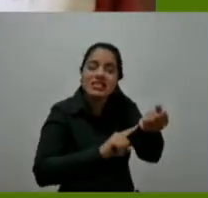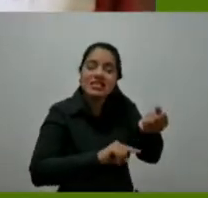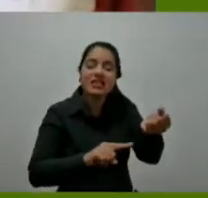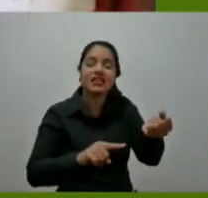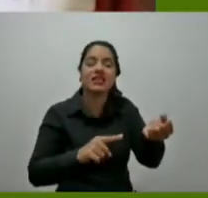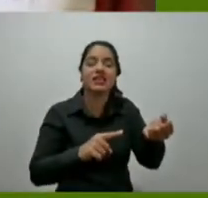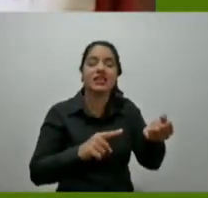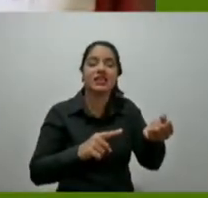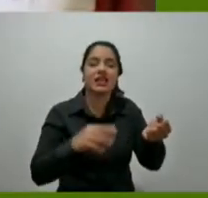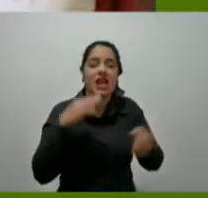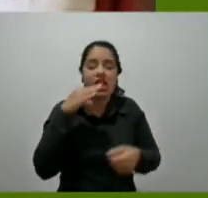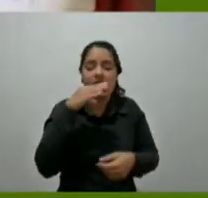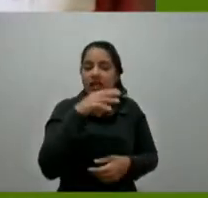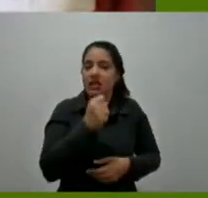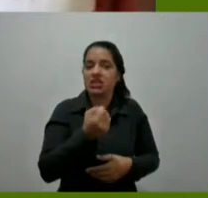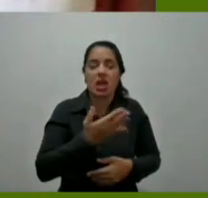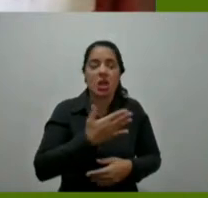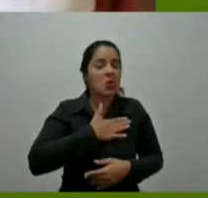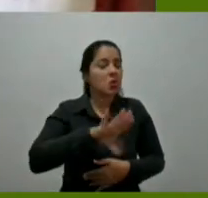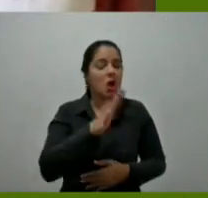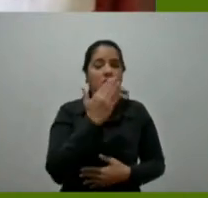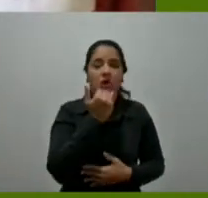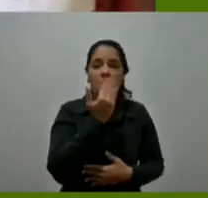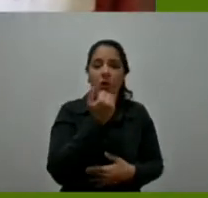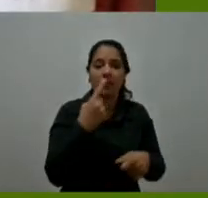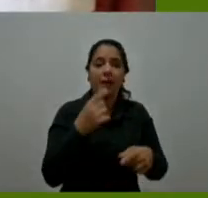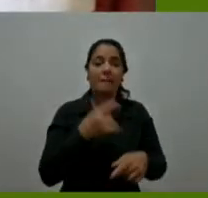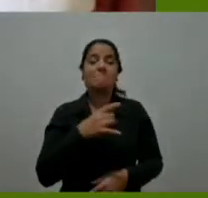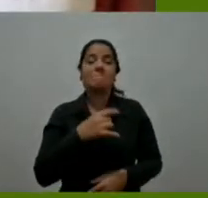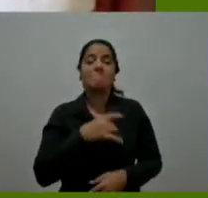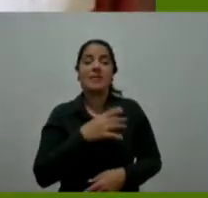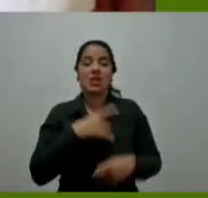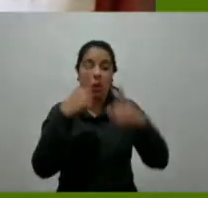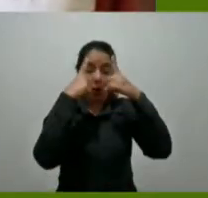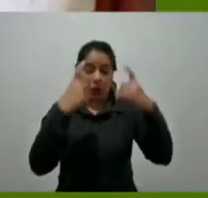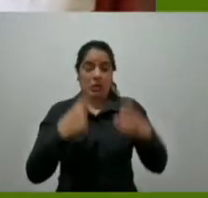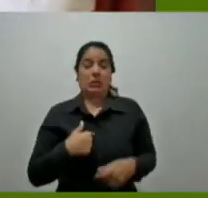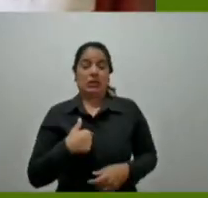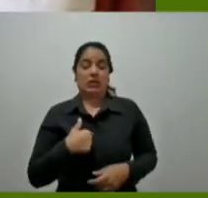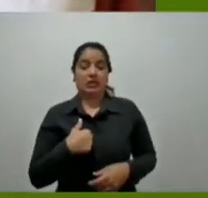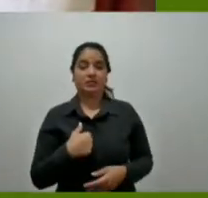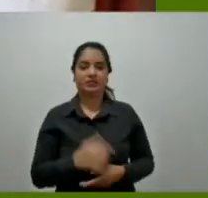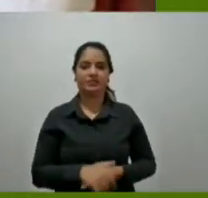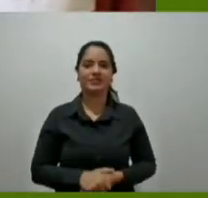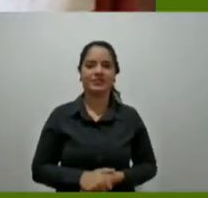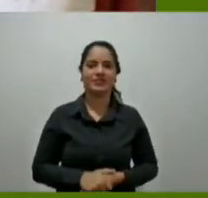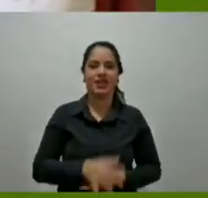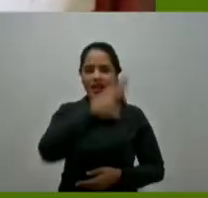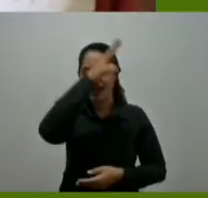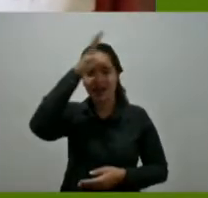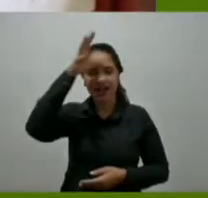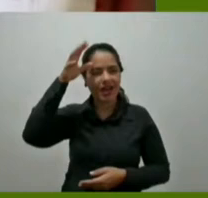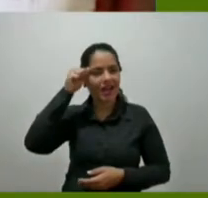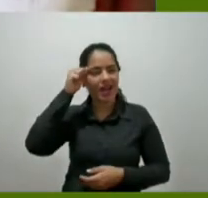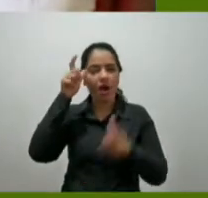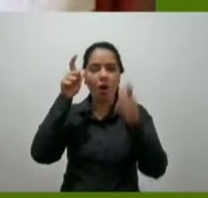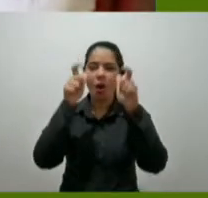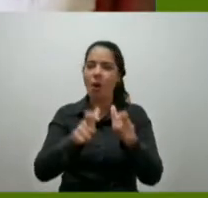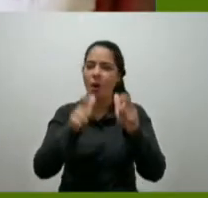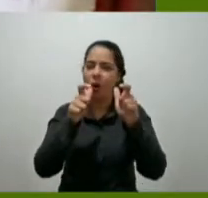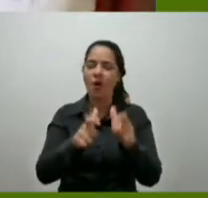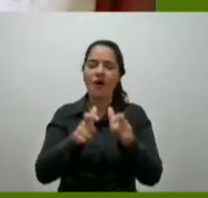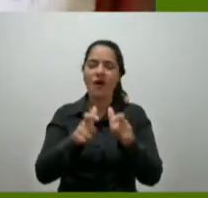na escala deles. Então, a Amazônia é um espaço colossal. O Brasil possui